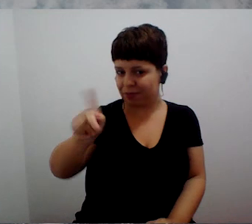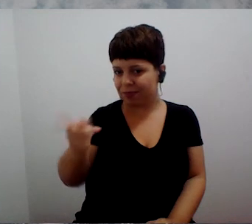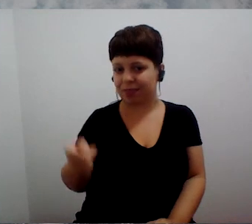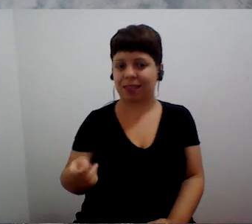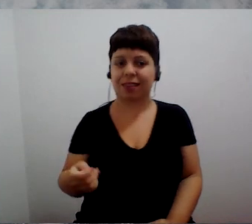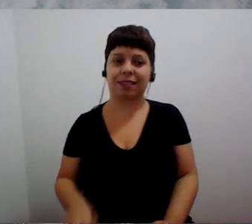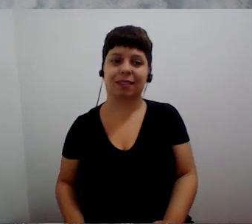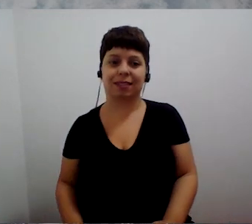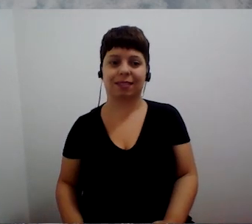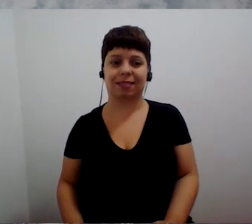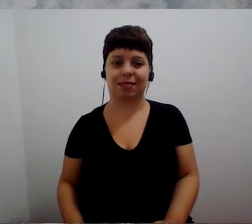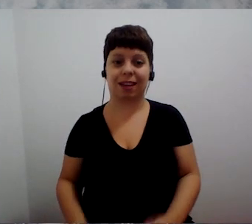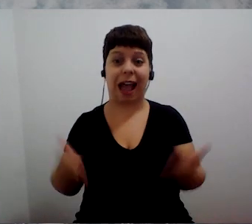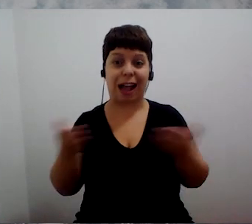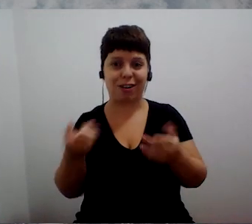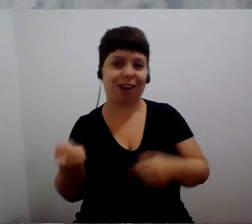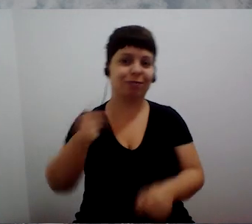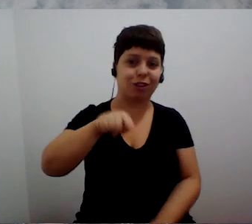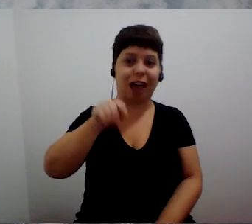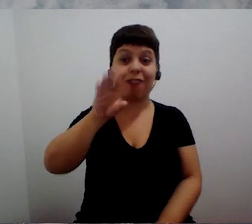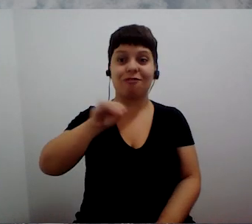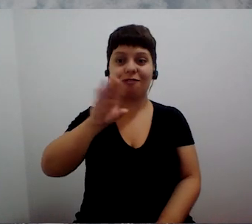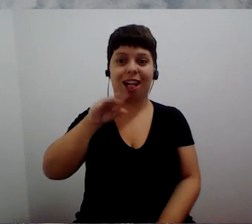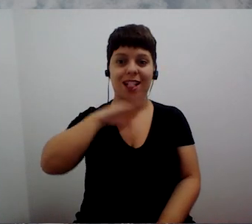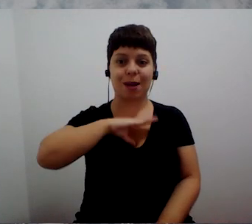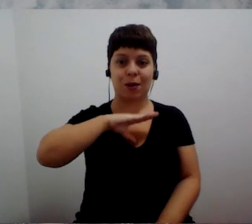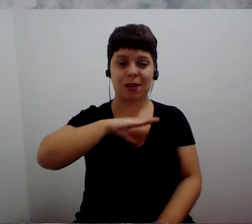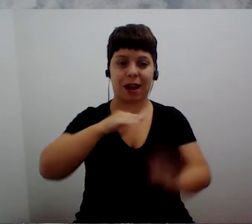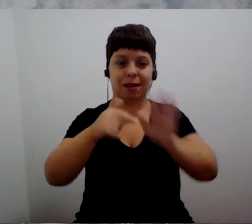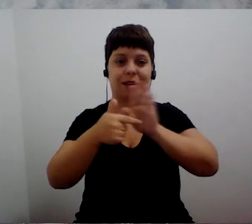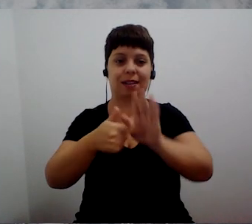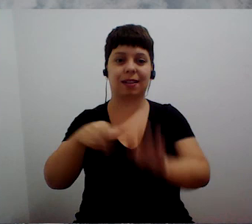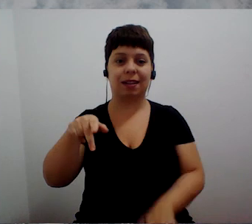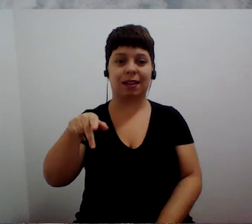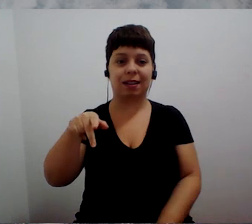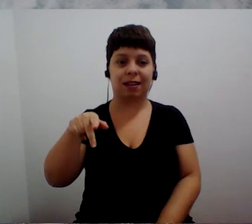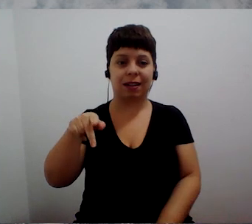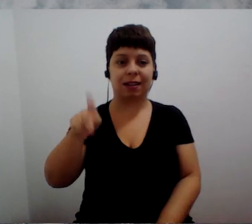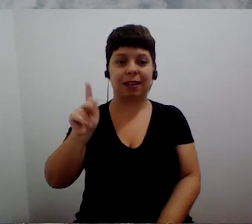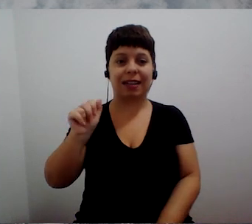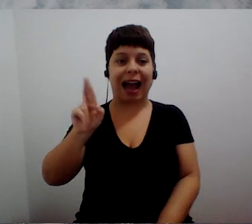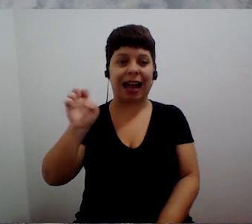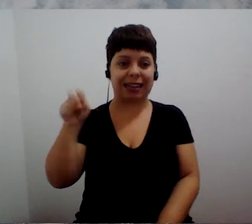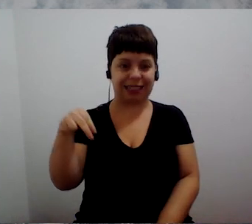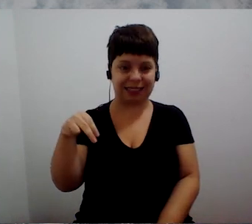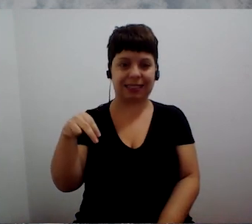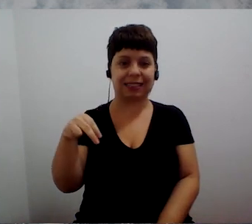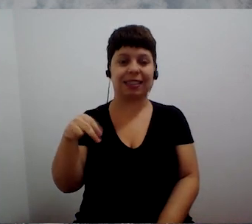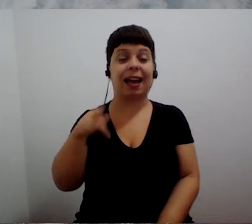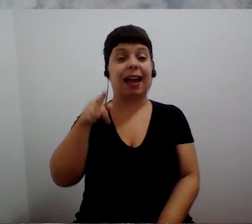switch to Portuguese and introduce Karen. Karen Silverwood